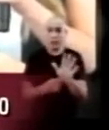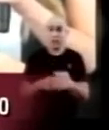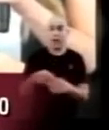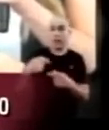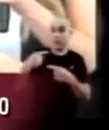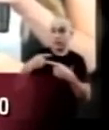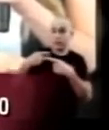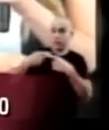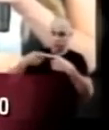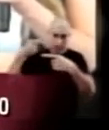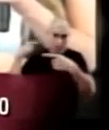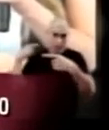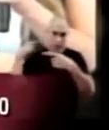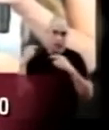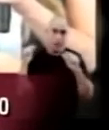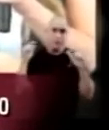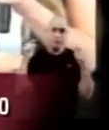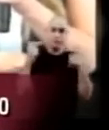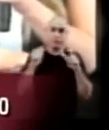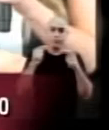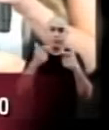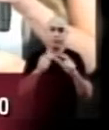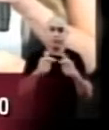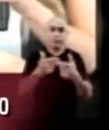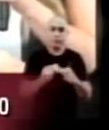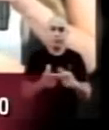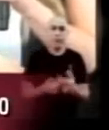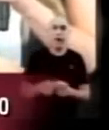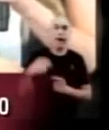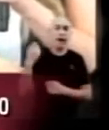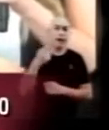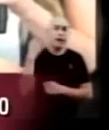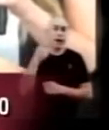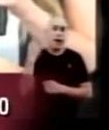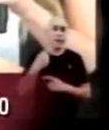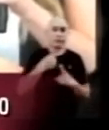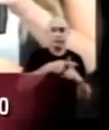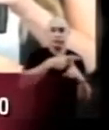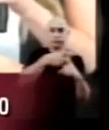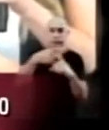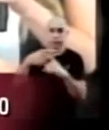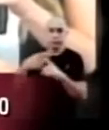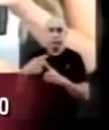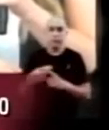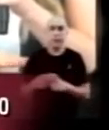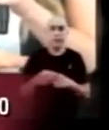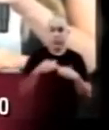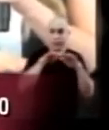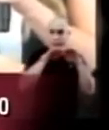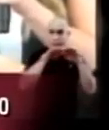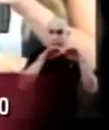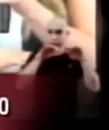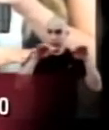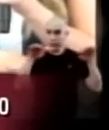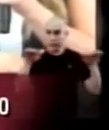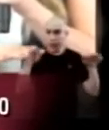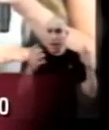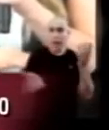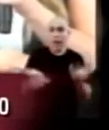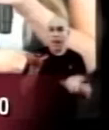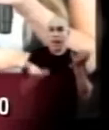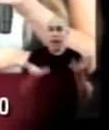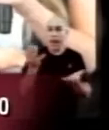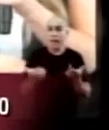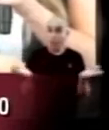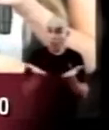na positividade dos casos graves e a positividade dos casos leves foram se mantendo. Hoje, na